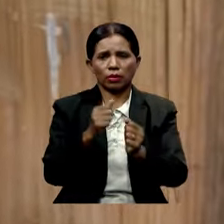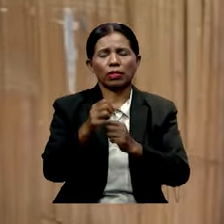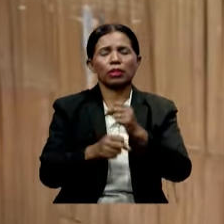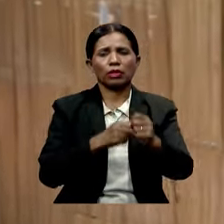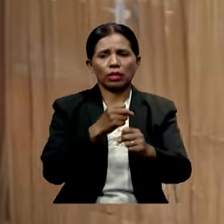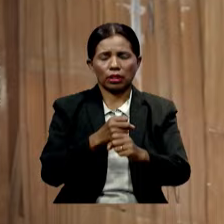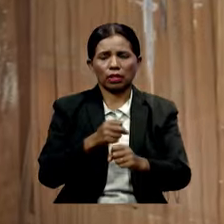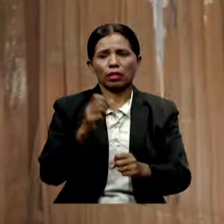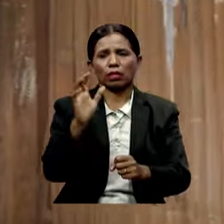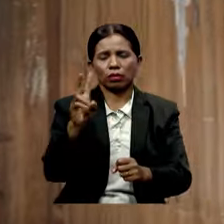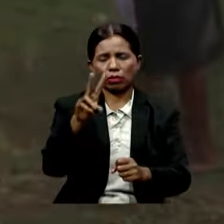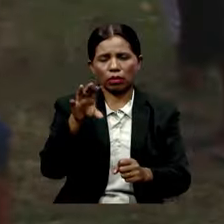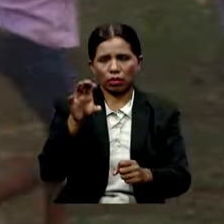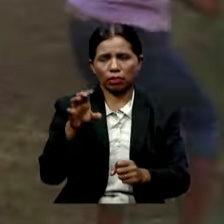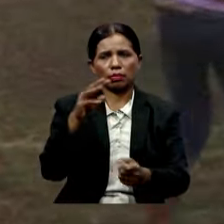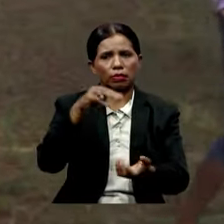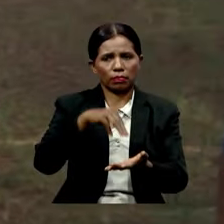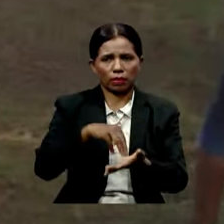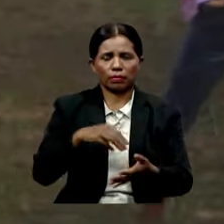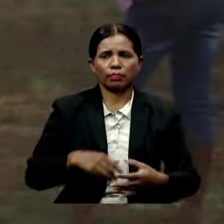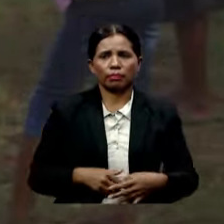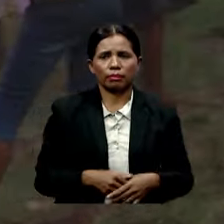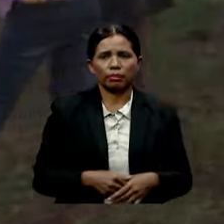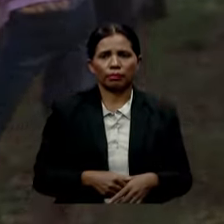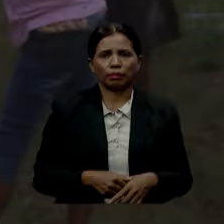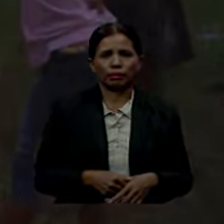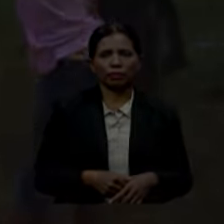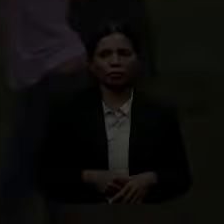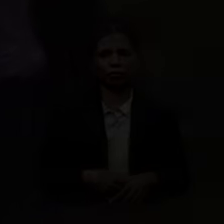ho montante tokon atus rua. Gasparinha de Souza, Dilma Suzeti, Zia. Amen.